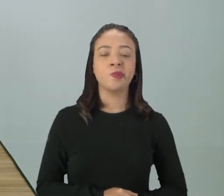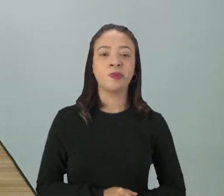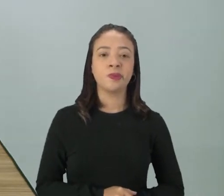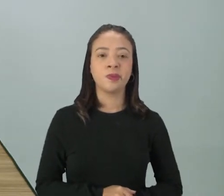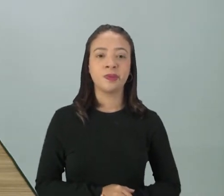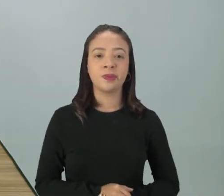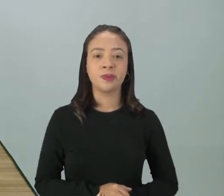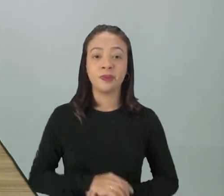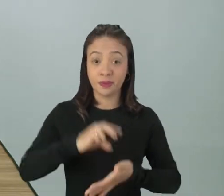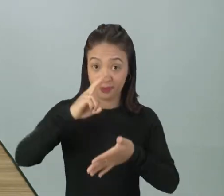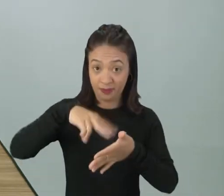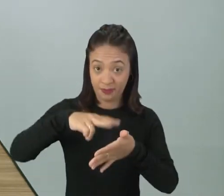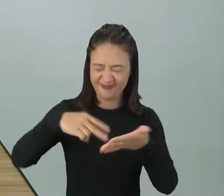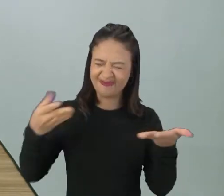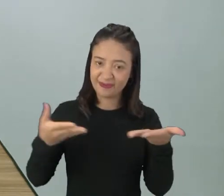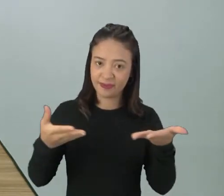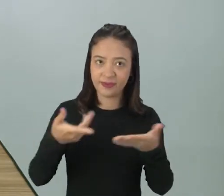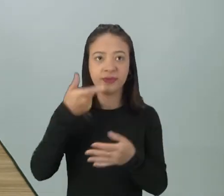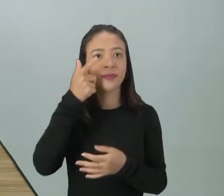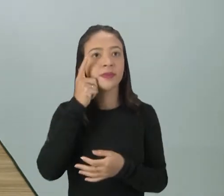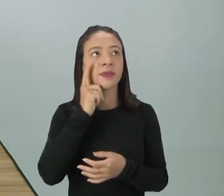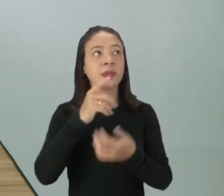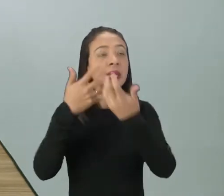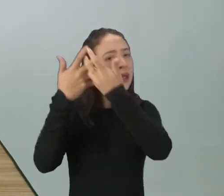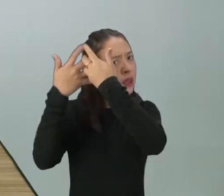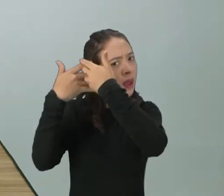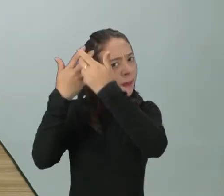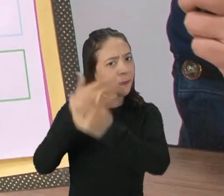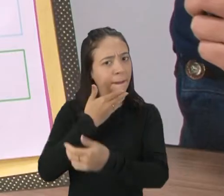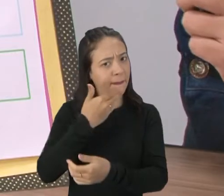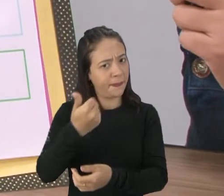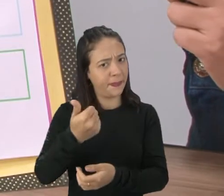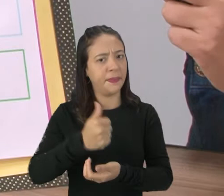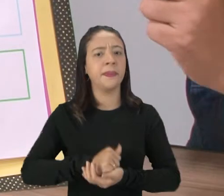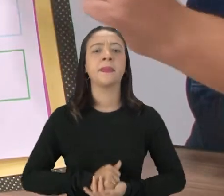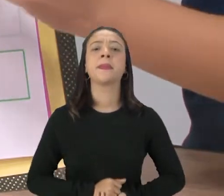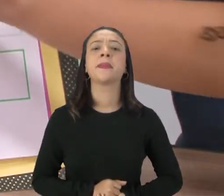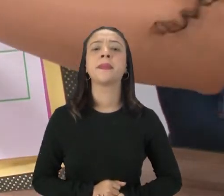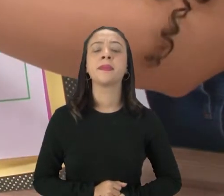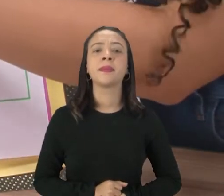Vamos ler para a gente compreender o que se pede? Vamos lá.